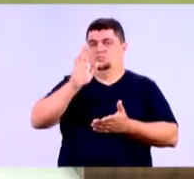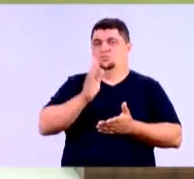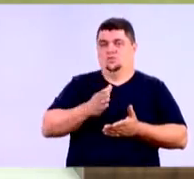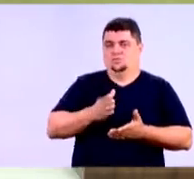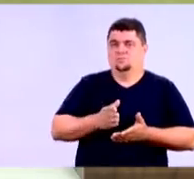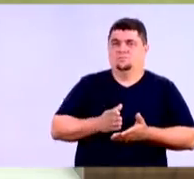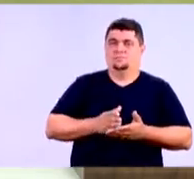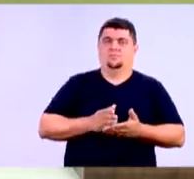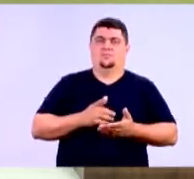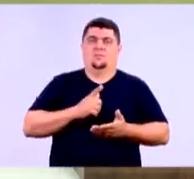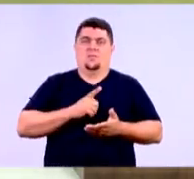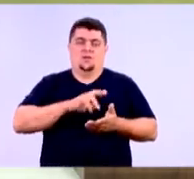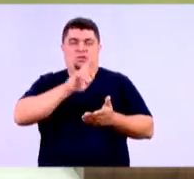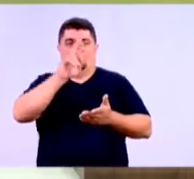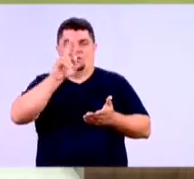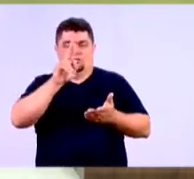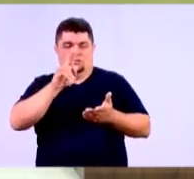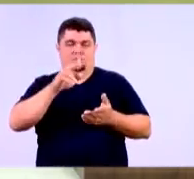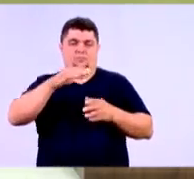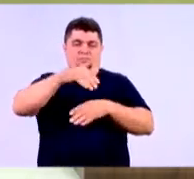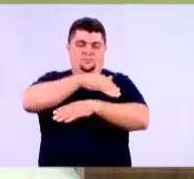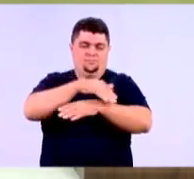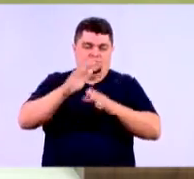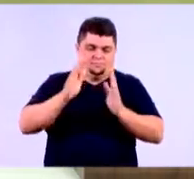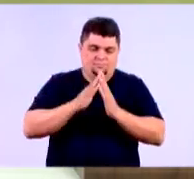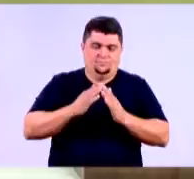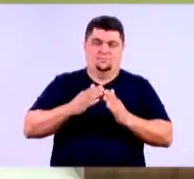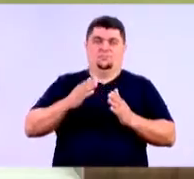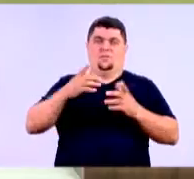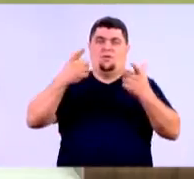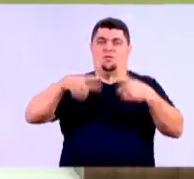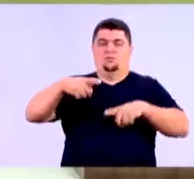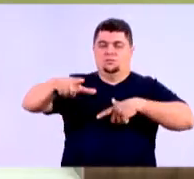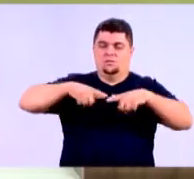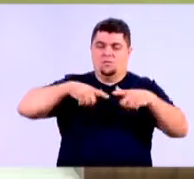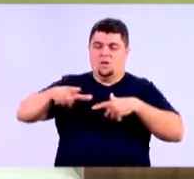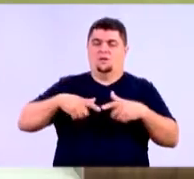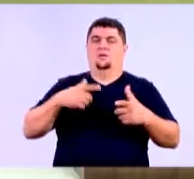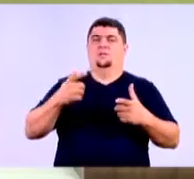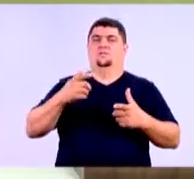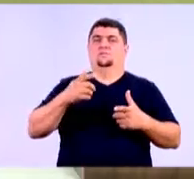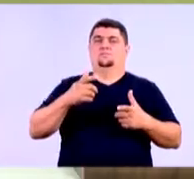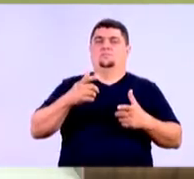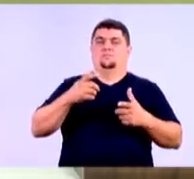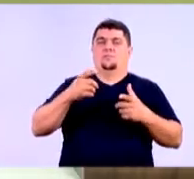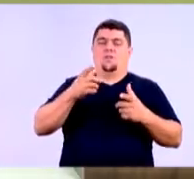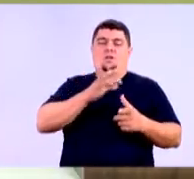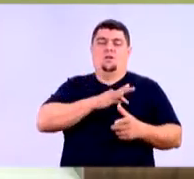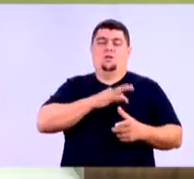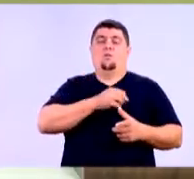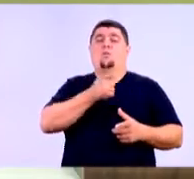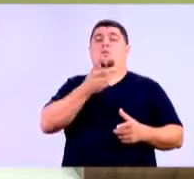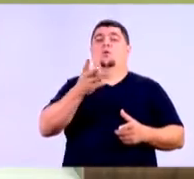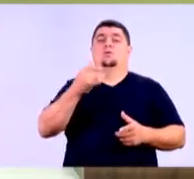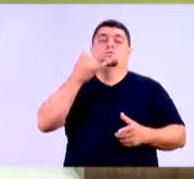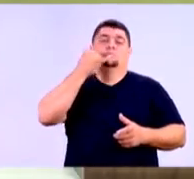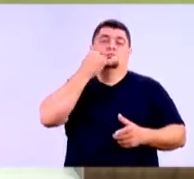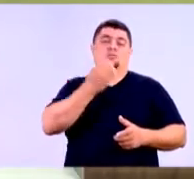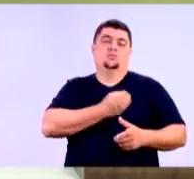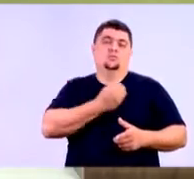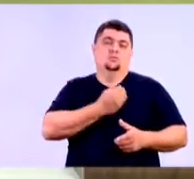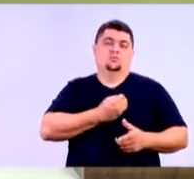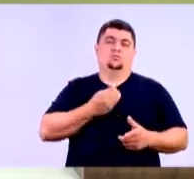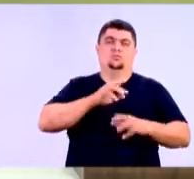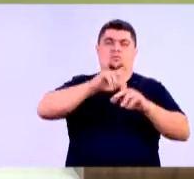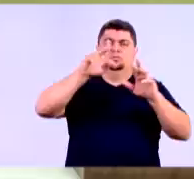onde você vai ali colocar o seu nome, seu endereço, onde você trabalha, qual a sua renda, seu telefone, ele vai te pedir